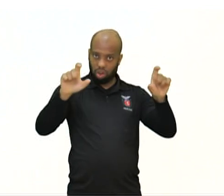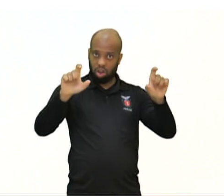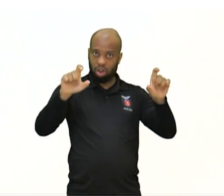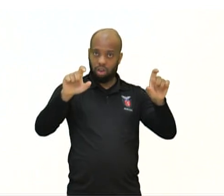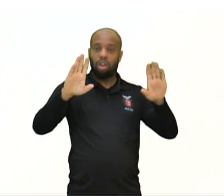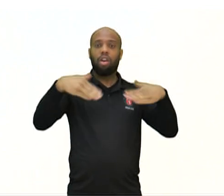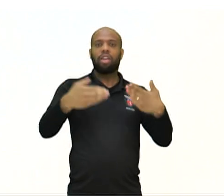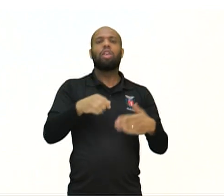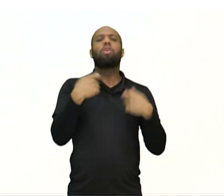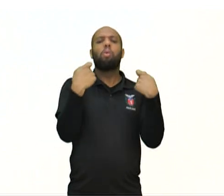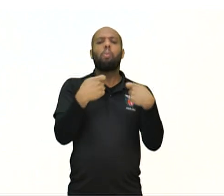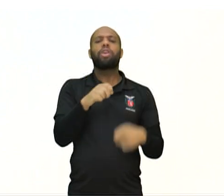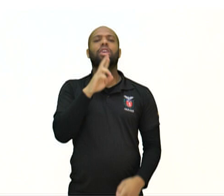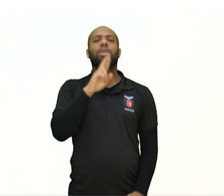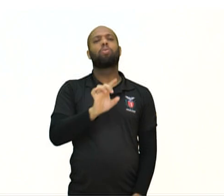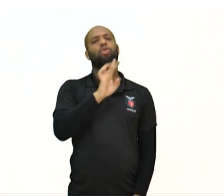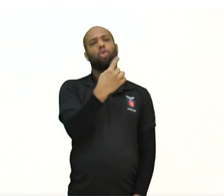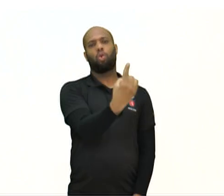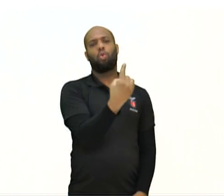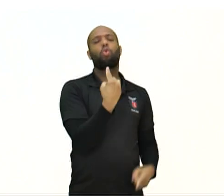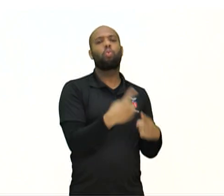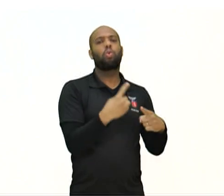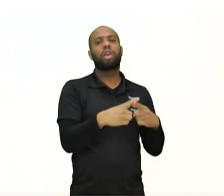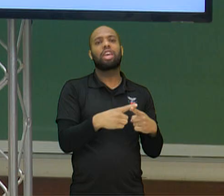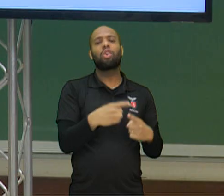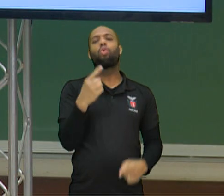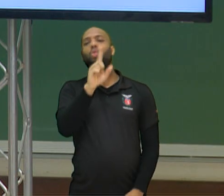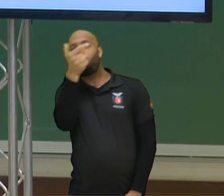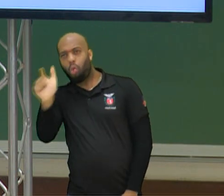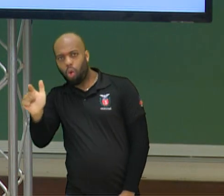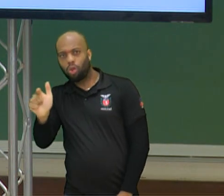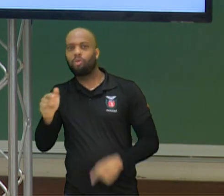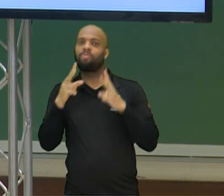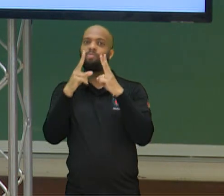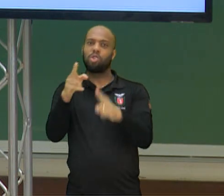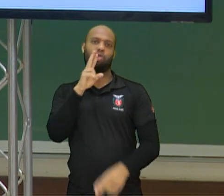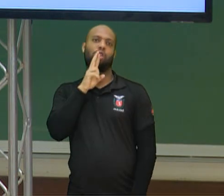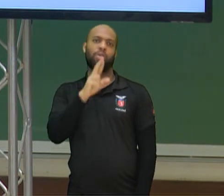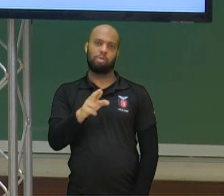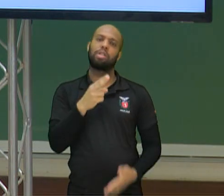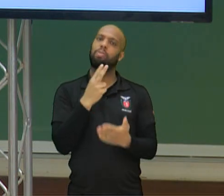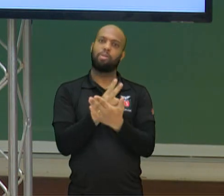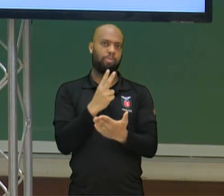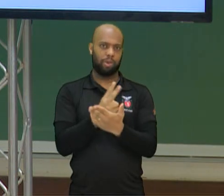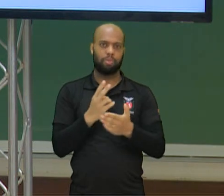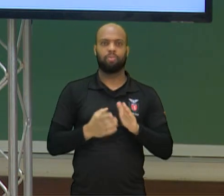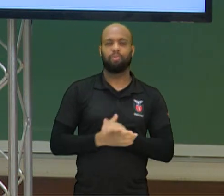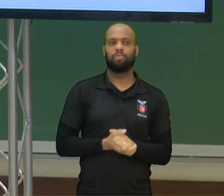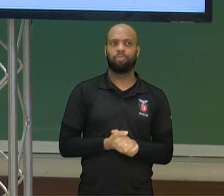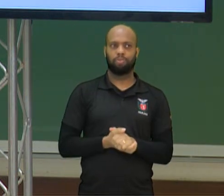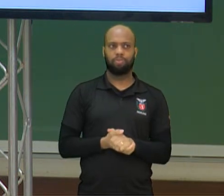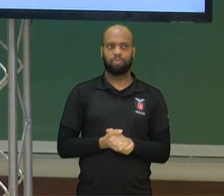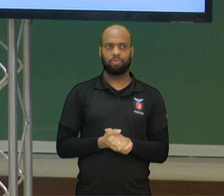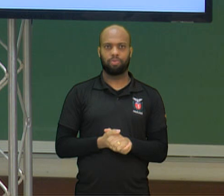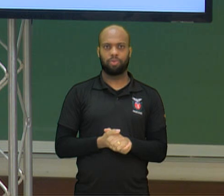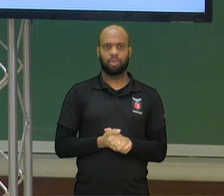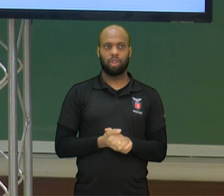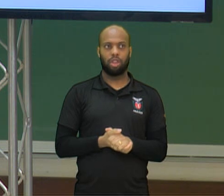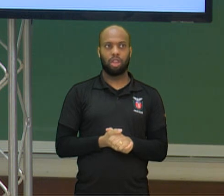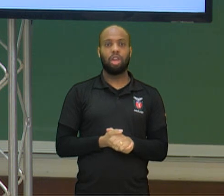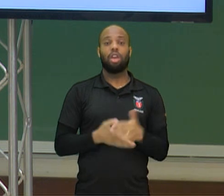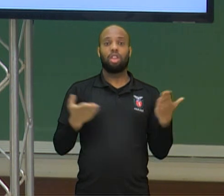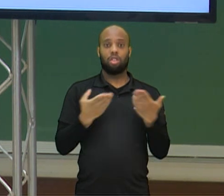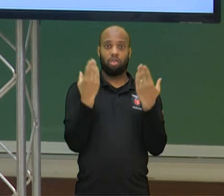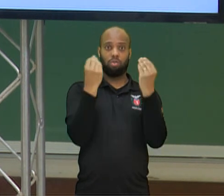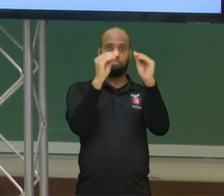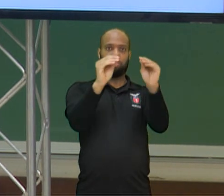eu preciso resolver só um, né? Porque eu sei que o outro binomial vai ser o mesmo resultado. Então,